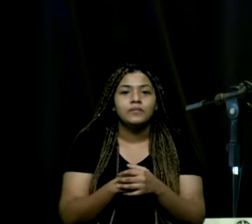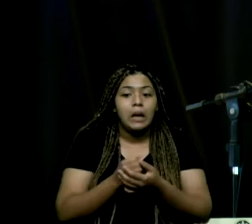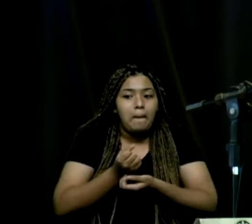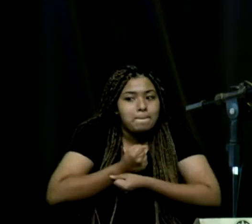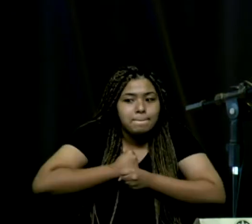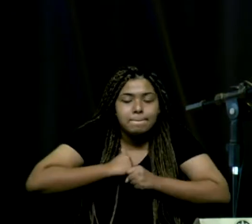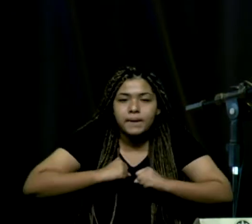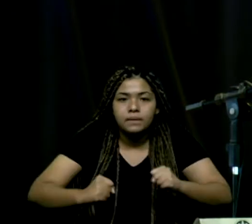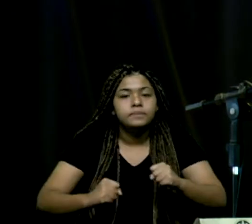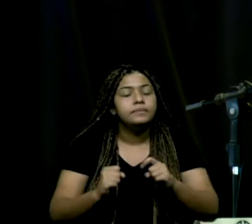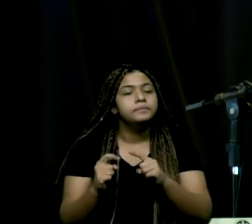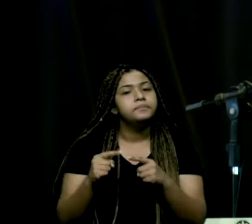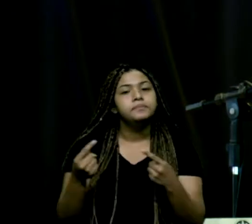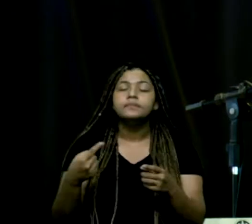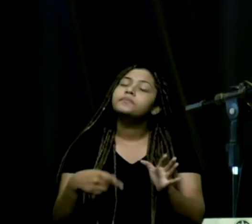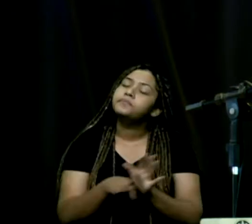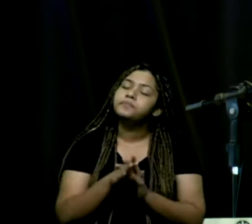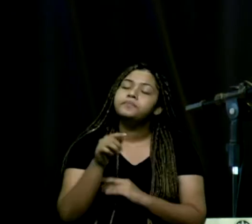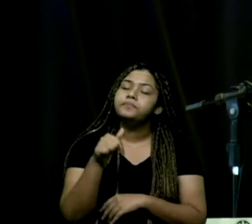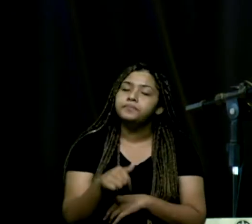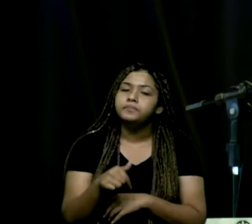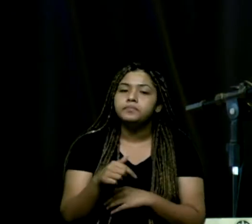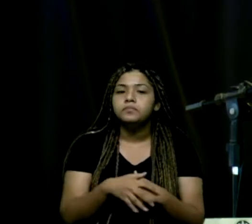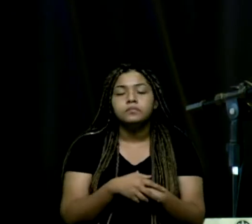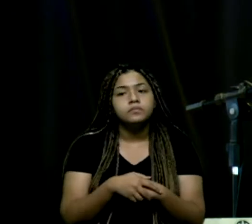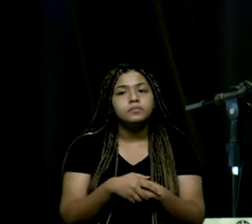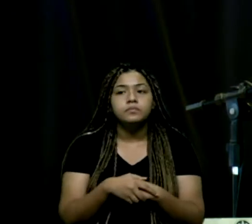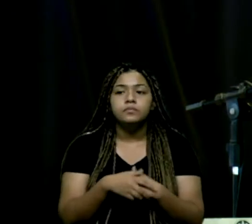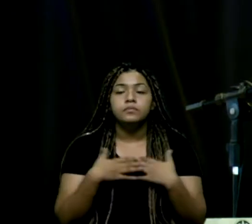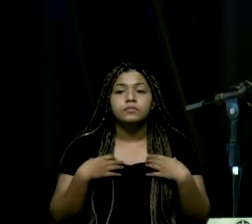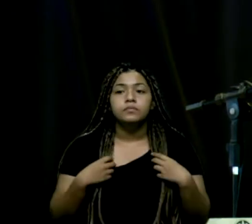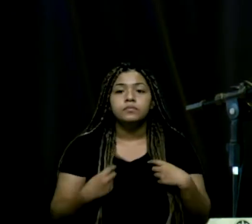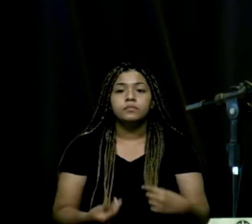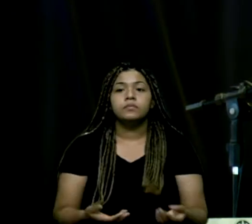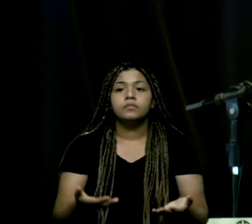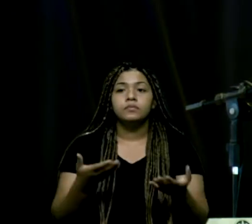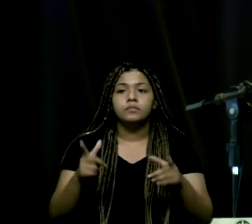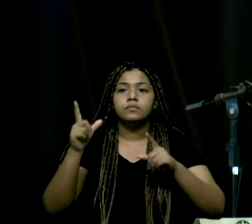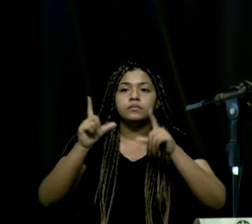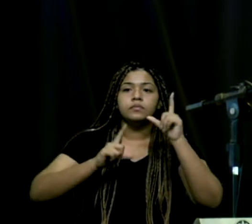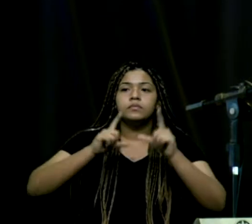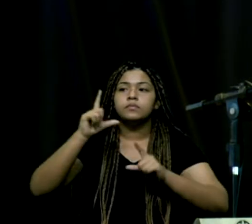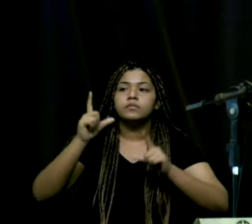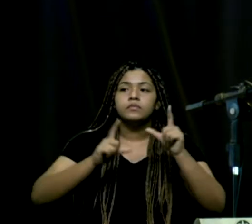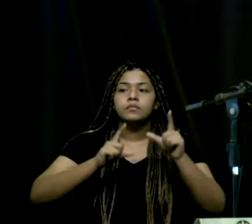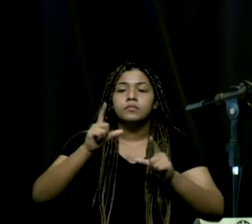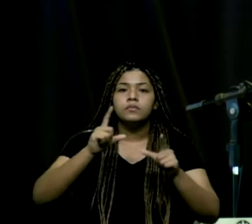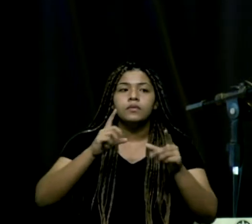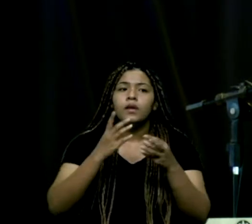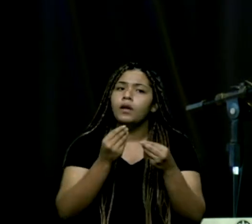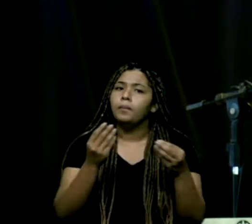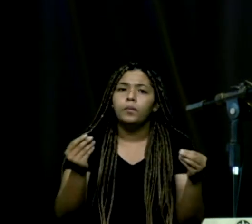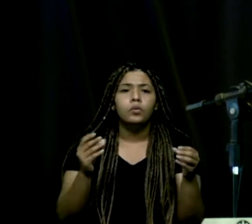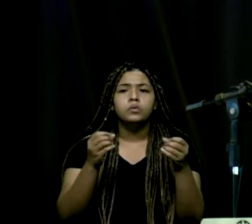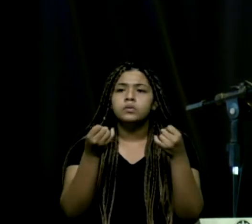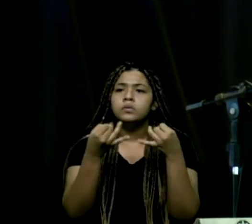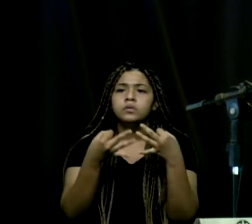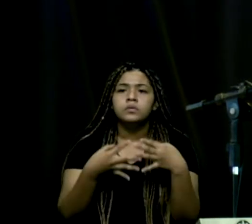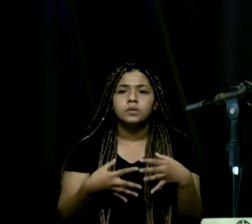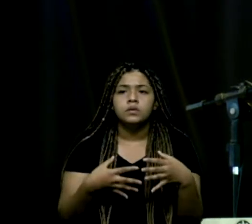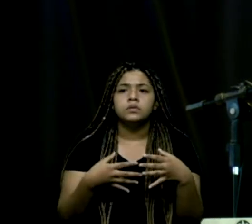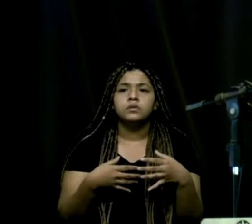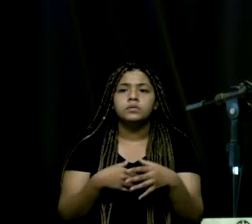desafiador mas aqui estamos nessa manhã eu gostaria de ir passar o vídeo primeiramente porque acredito que o vídeo ele é muito explicativo